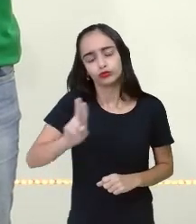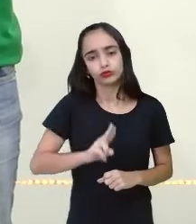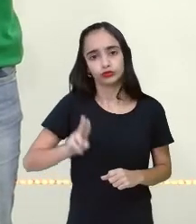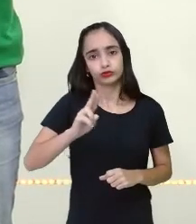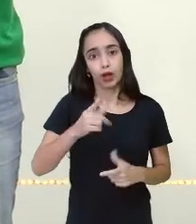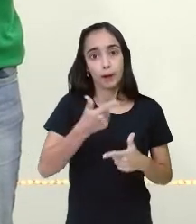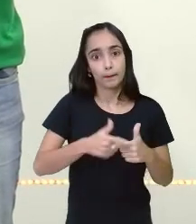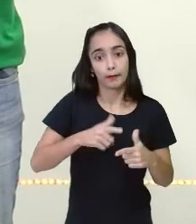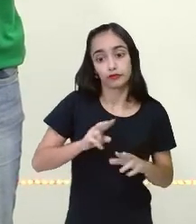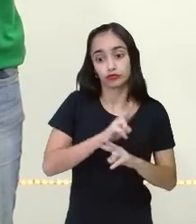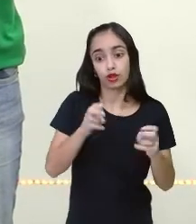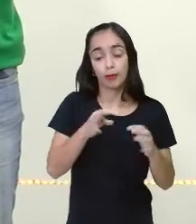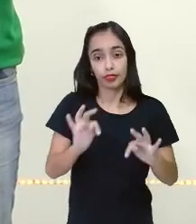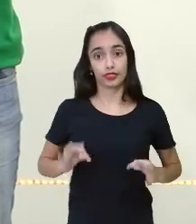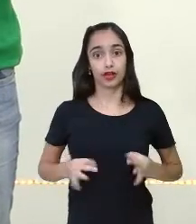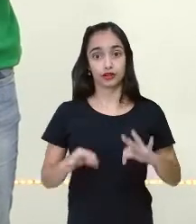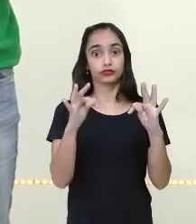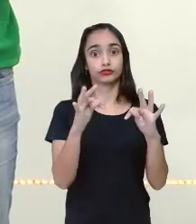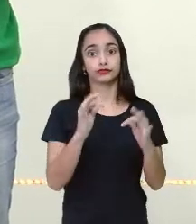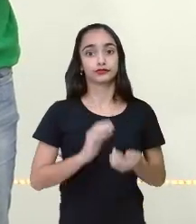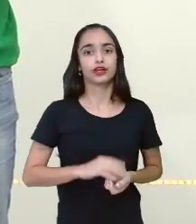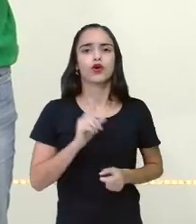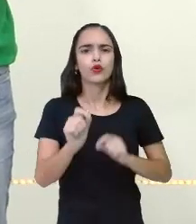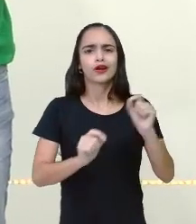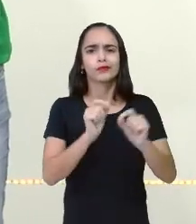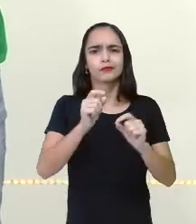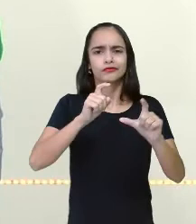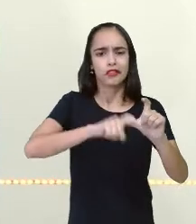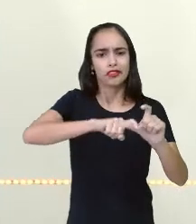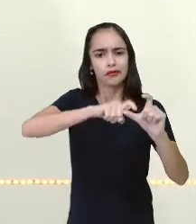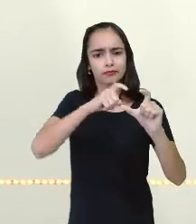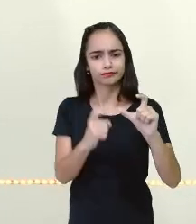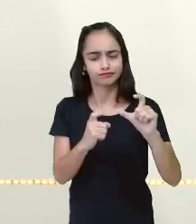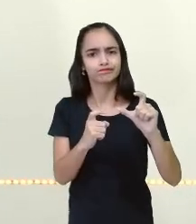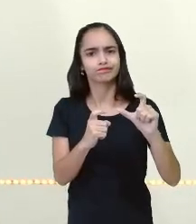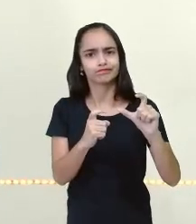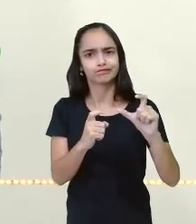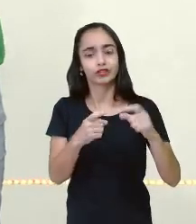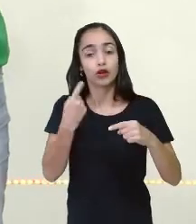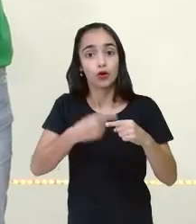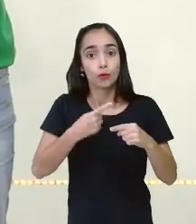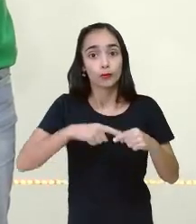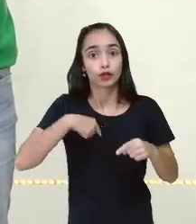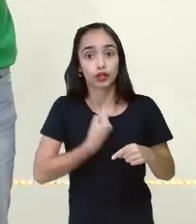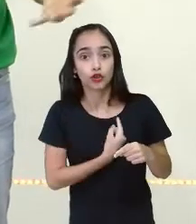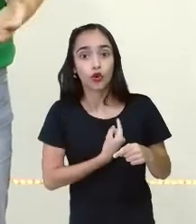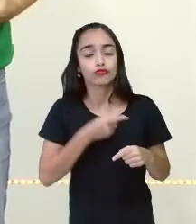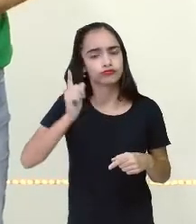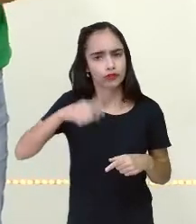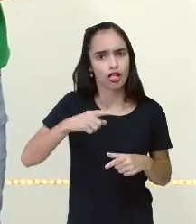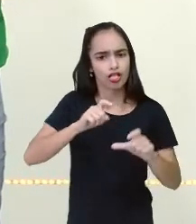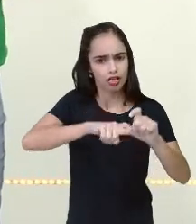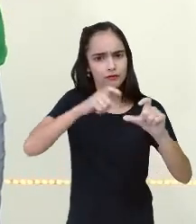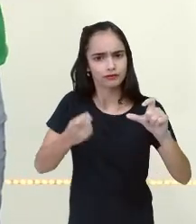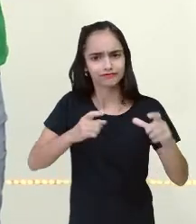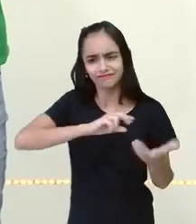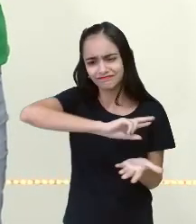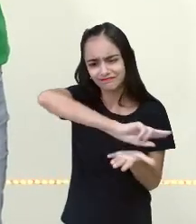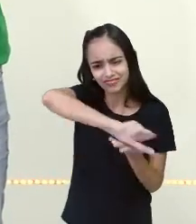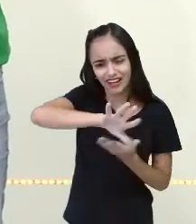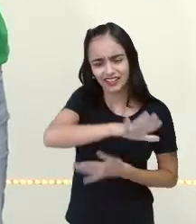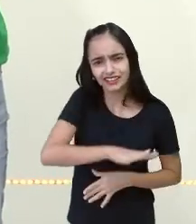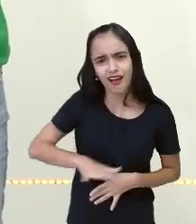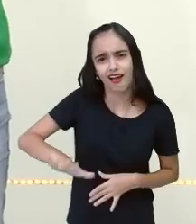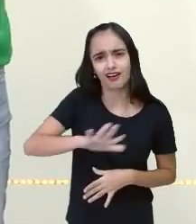da tecnologia, energia elétrica, é dependência. Sim. Né? Nós somos dependentes em várias áreas, né? E